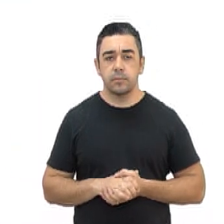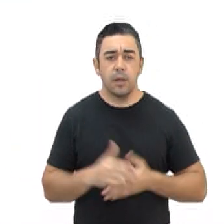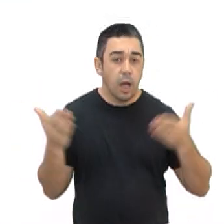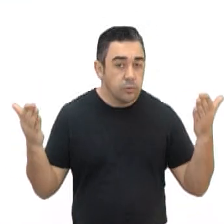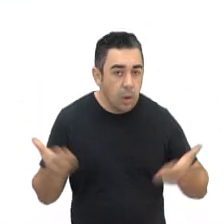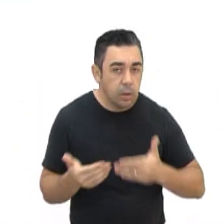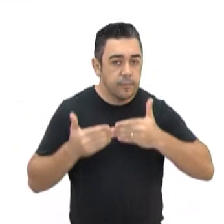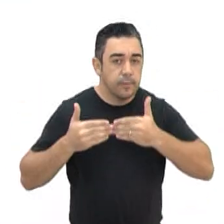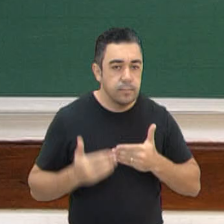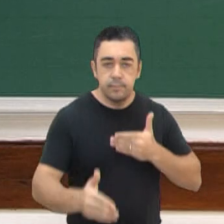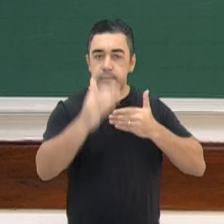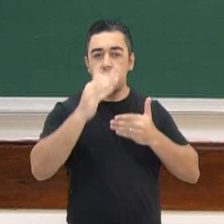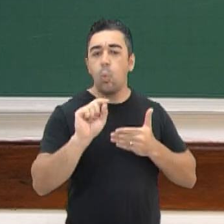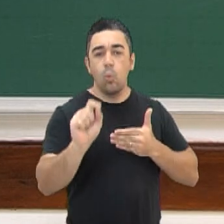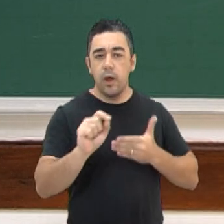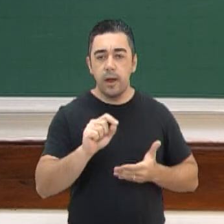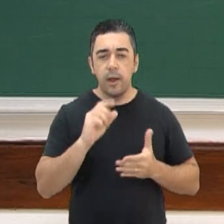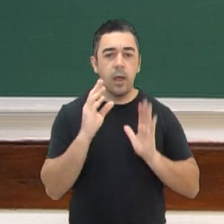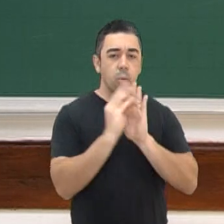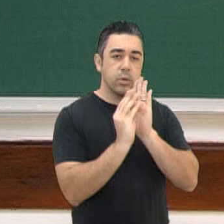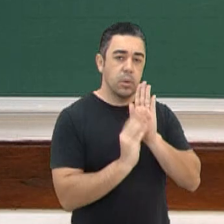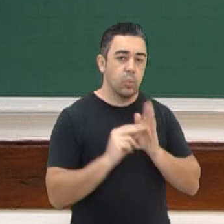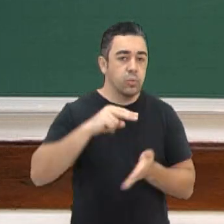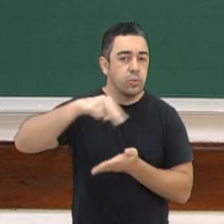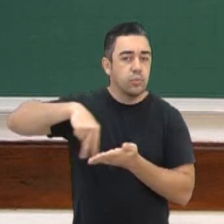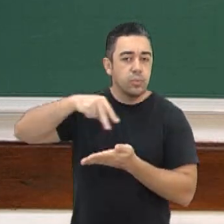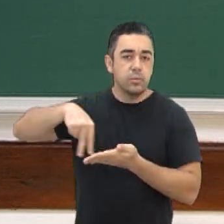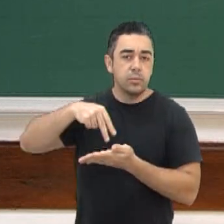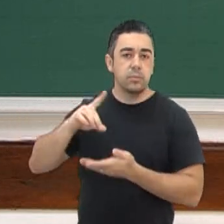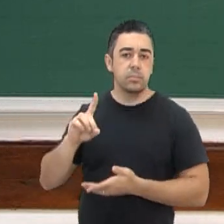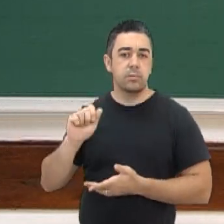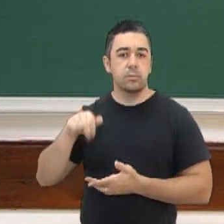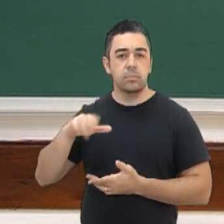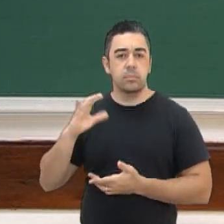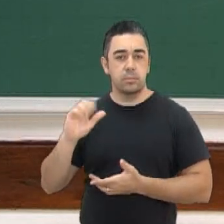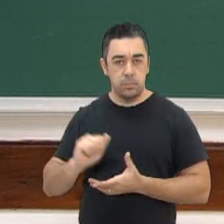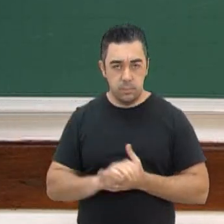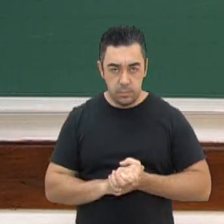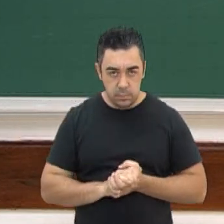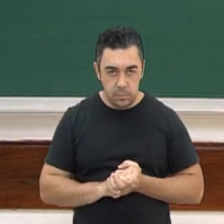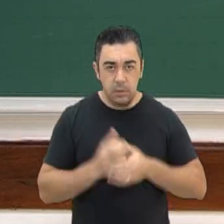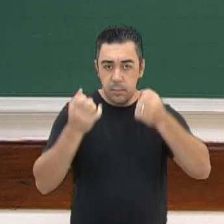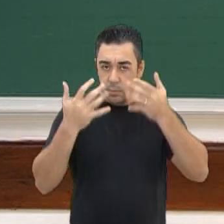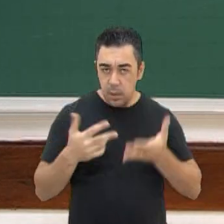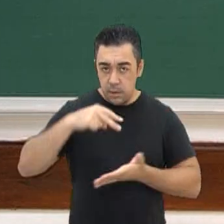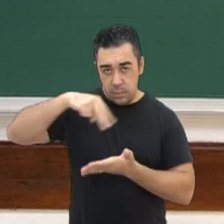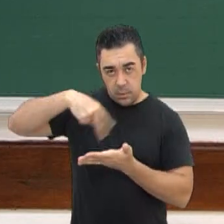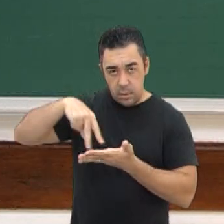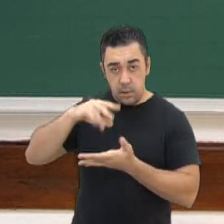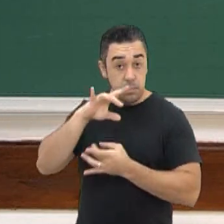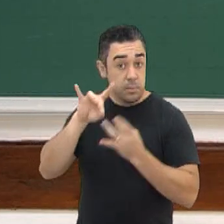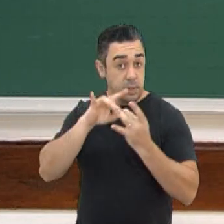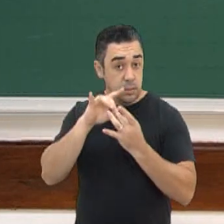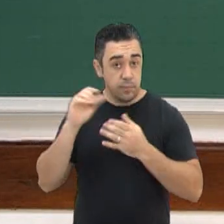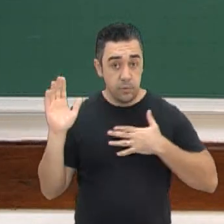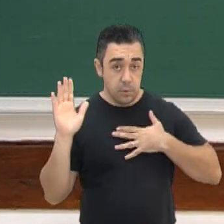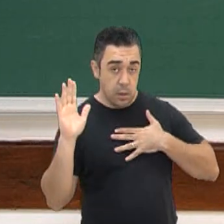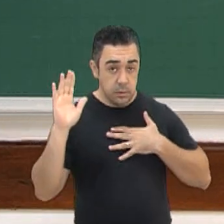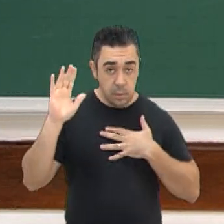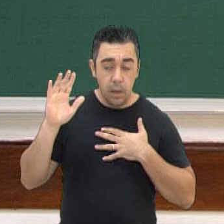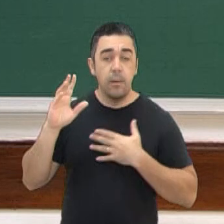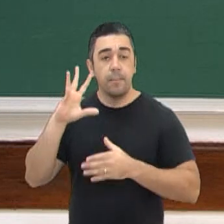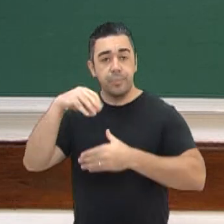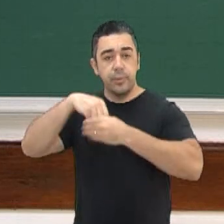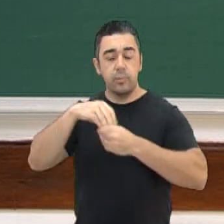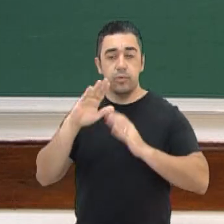E então iniciaremos o conteúdo dança. Para falarmos sobre dança, especificamente no ambiente